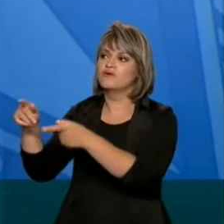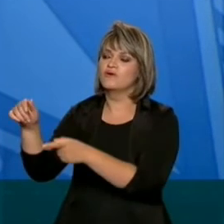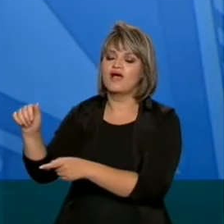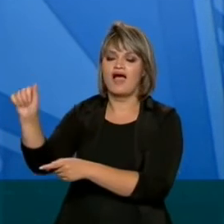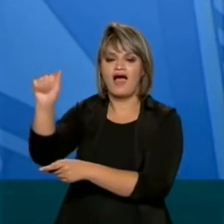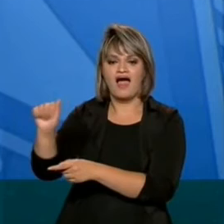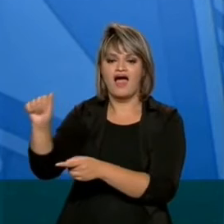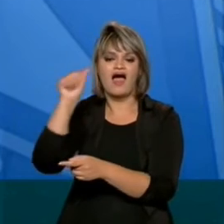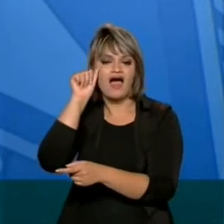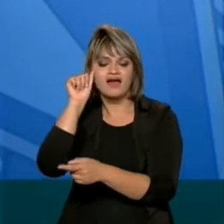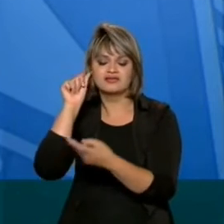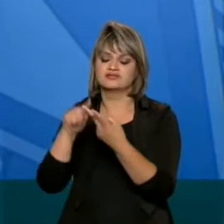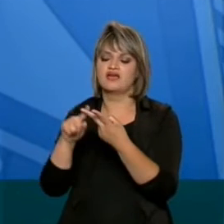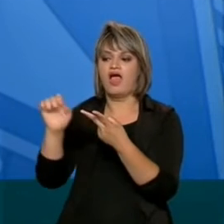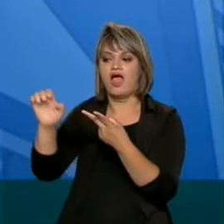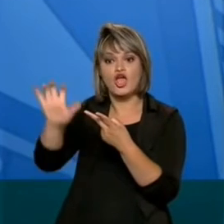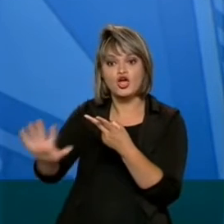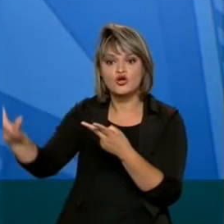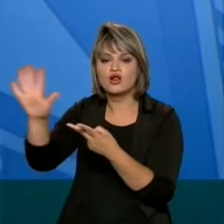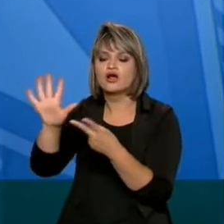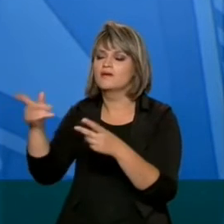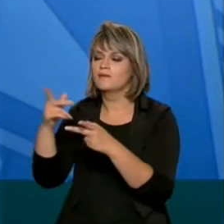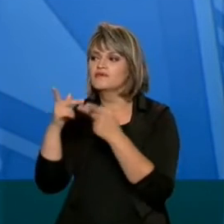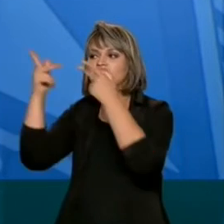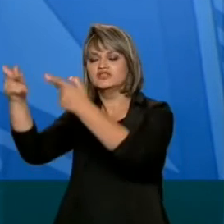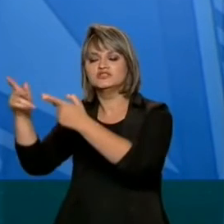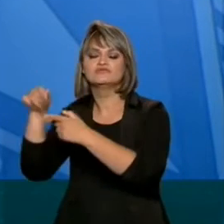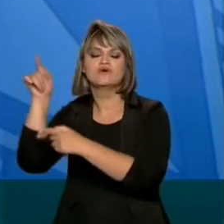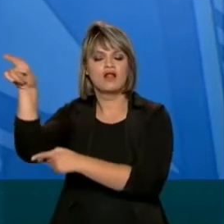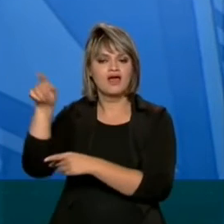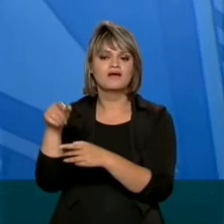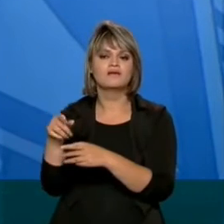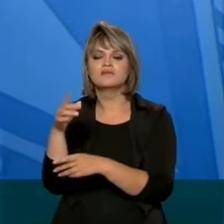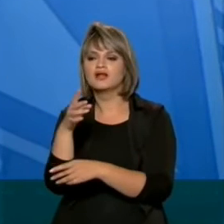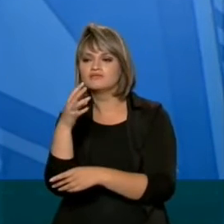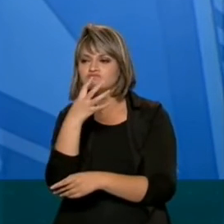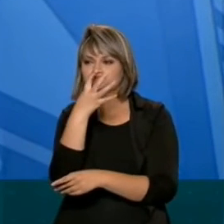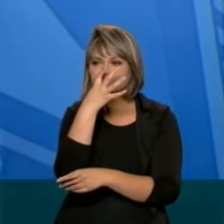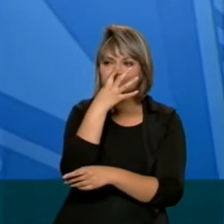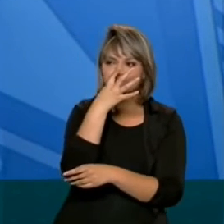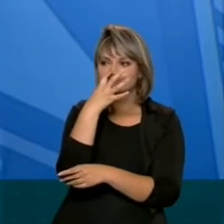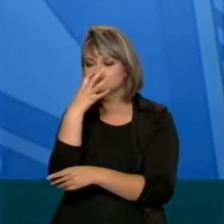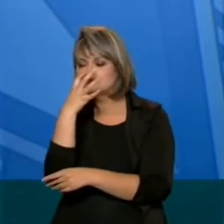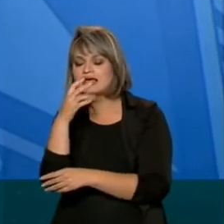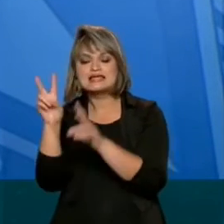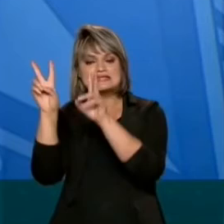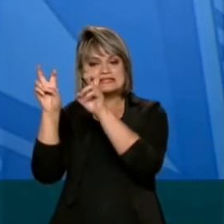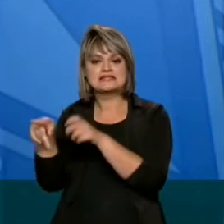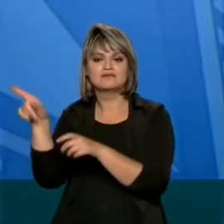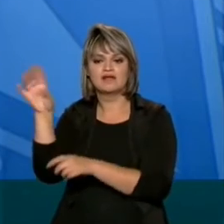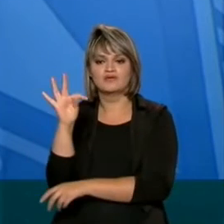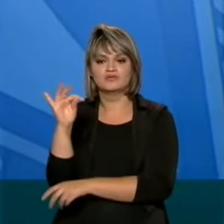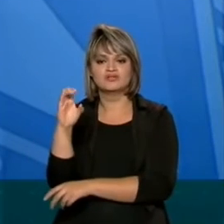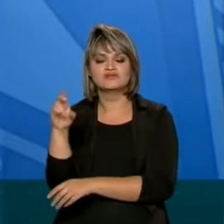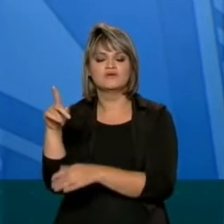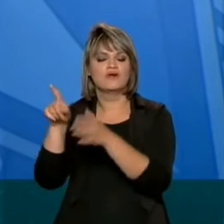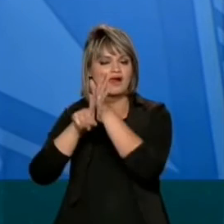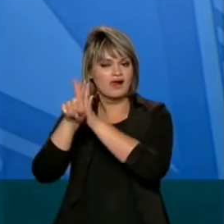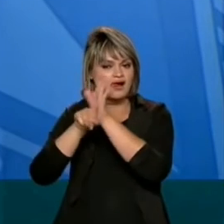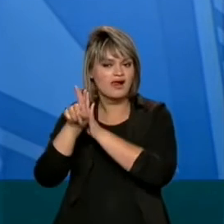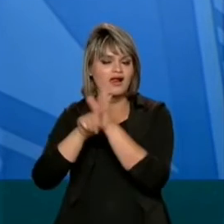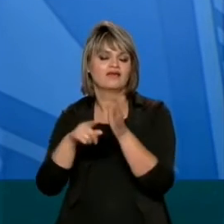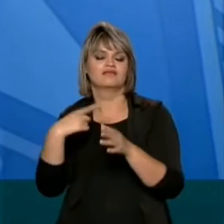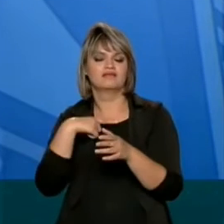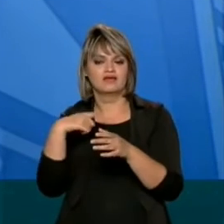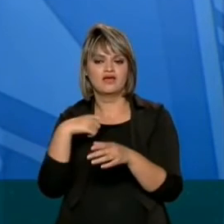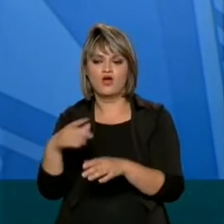com a gente. Esse tema está sendo abordado profundamente lá no TCU. As nossas